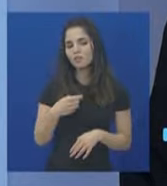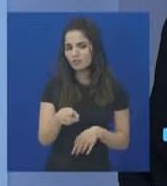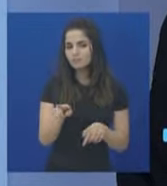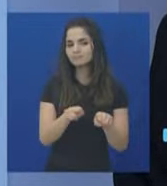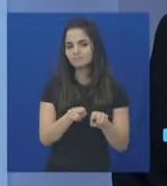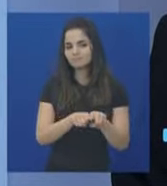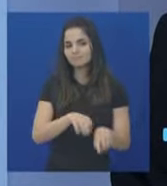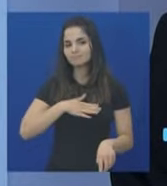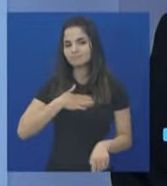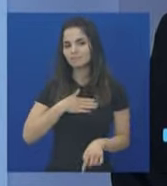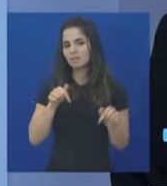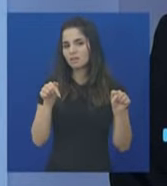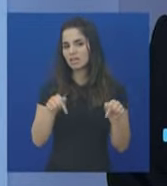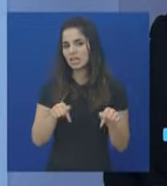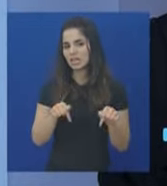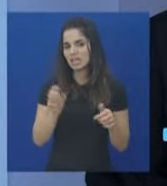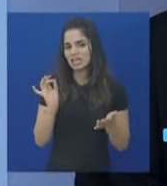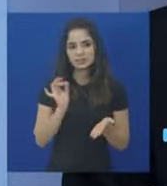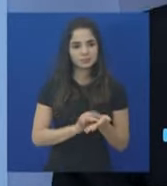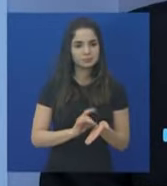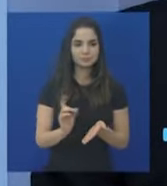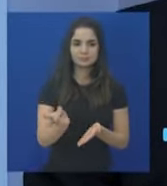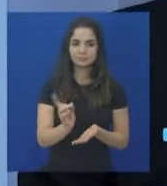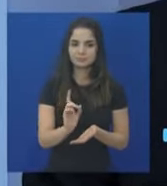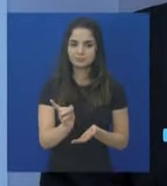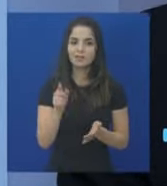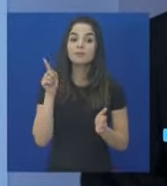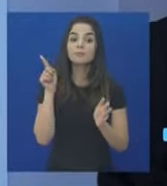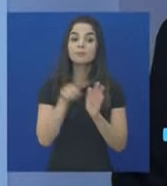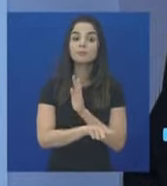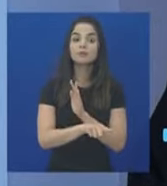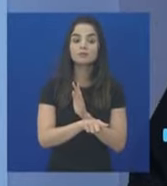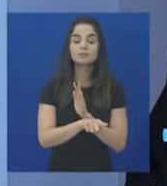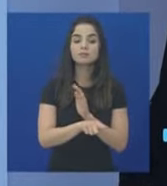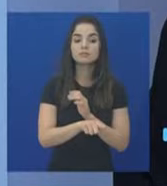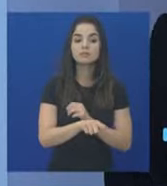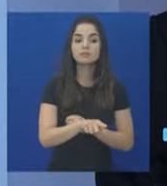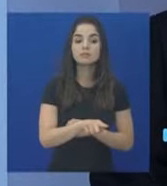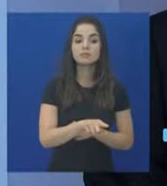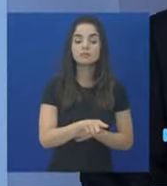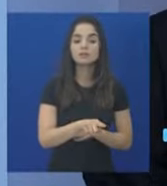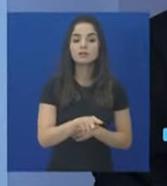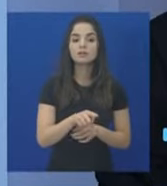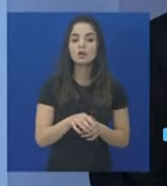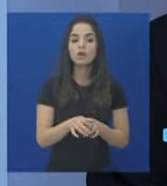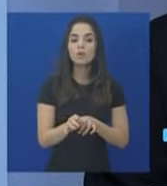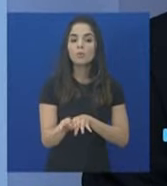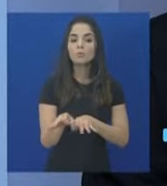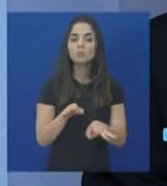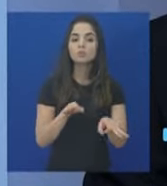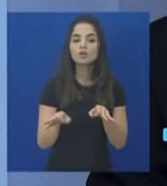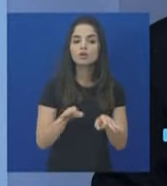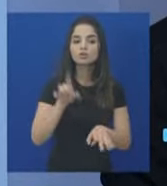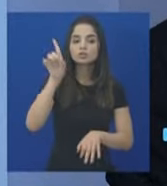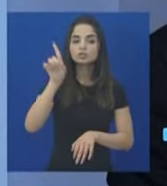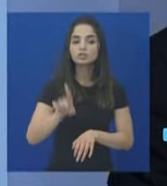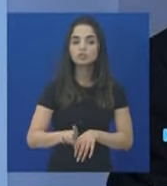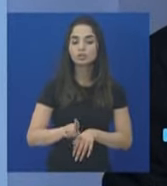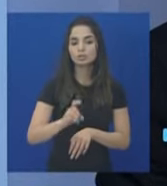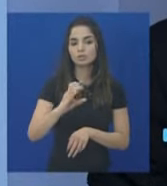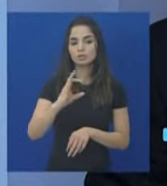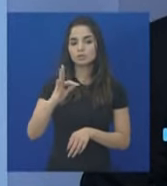cidade real de Cabo Frio. Pergunto, candidato. O plano diretor de Cabo Frio, o que o senhor